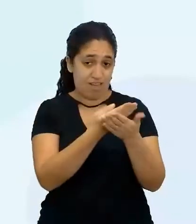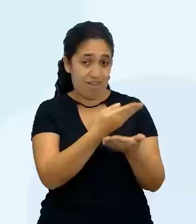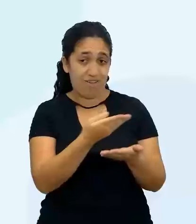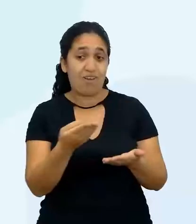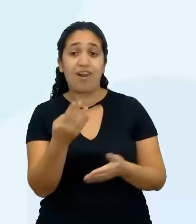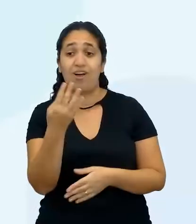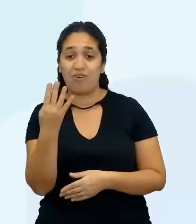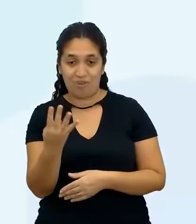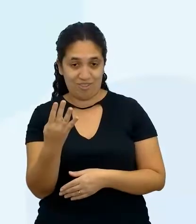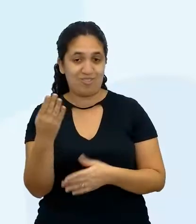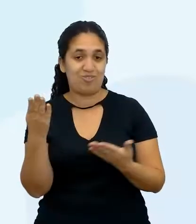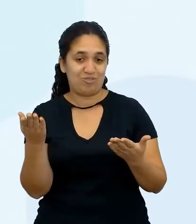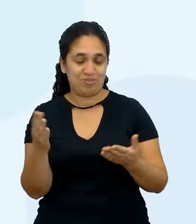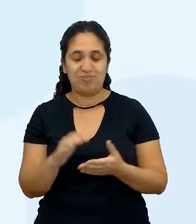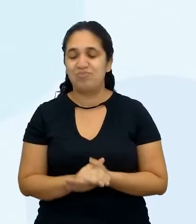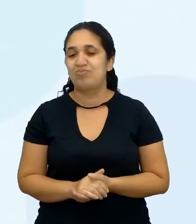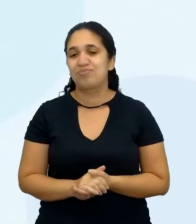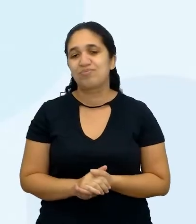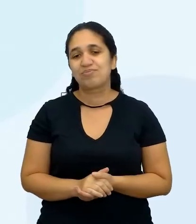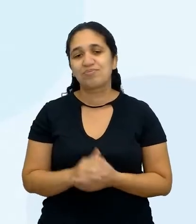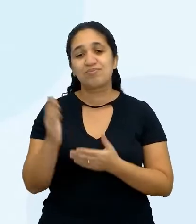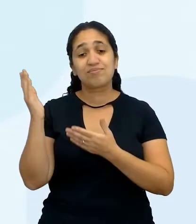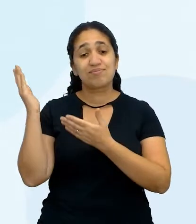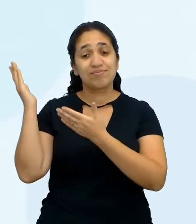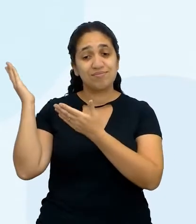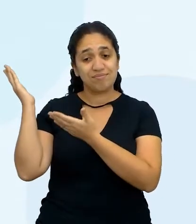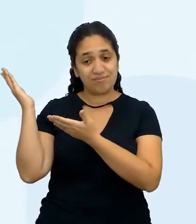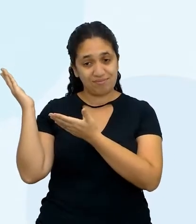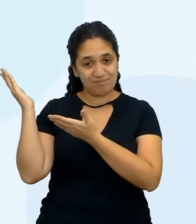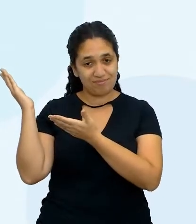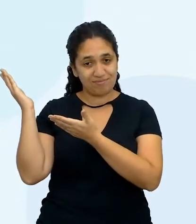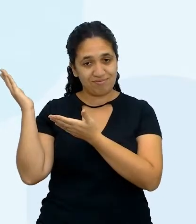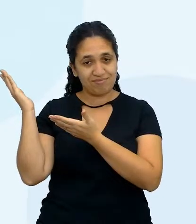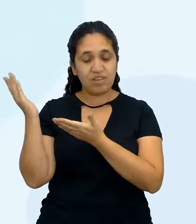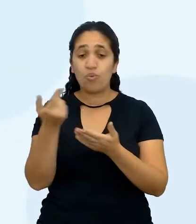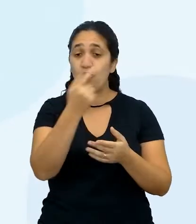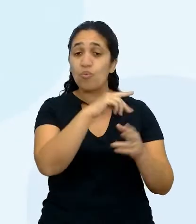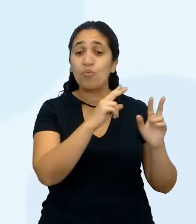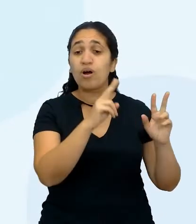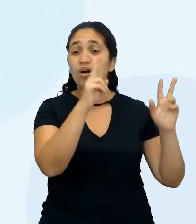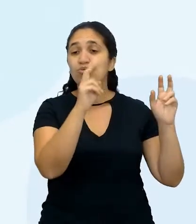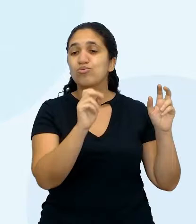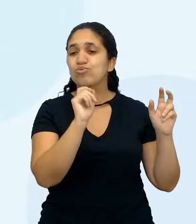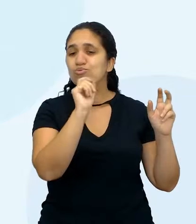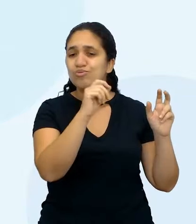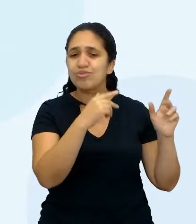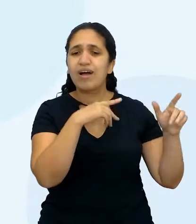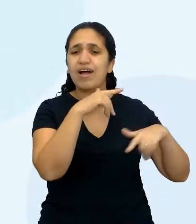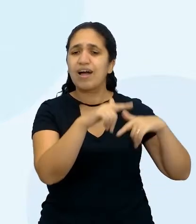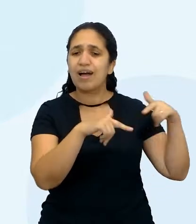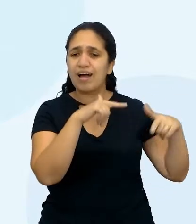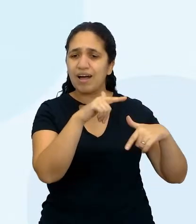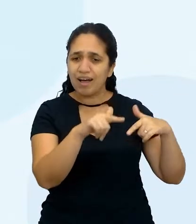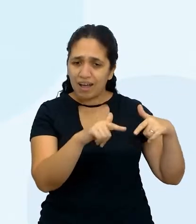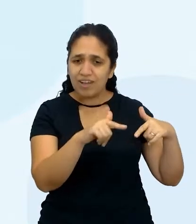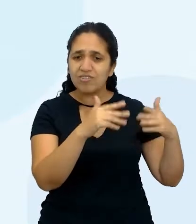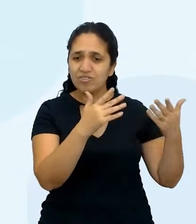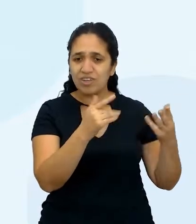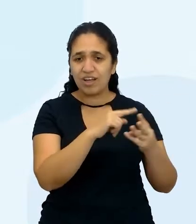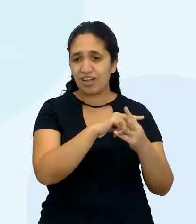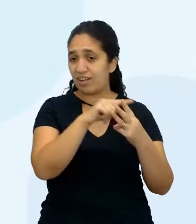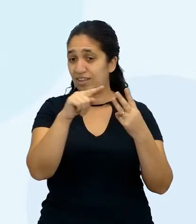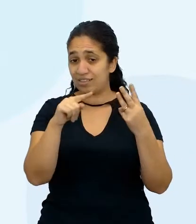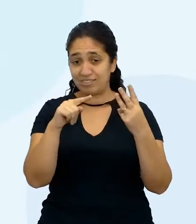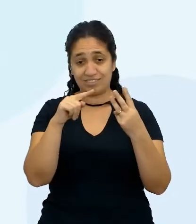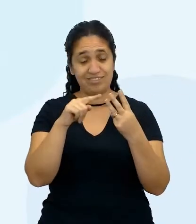atividade 4. E nós então vamos continuar o assunto que é sobre o trabalho, né? Desses 3 nomes